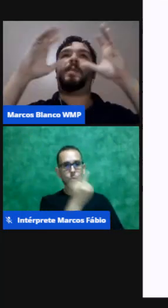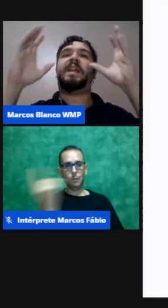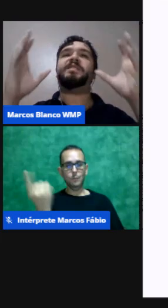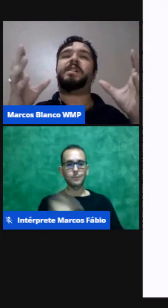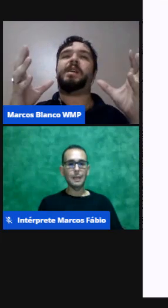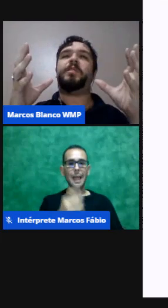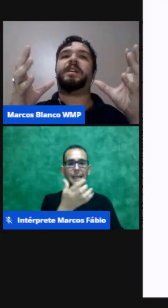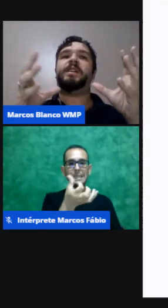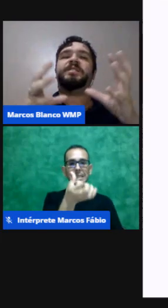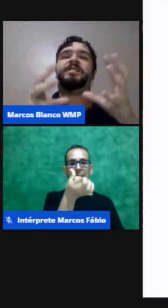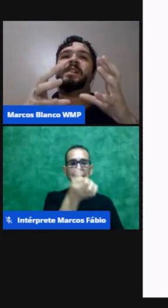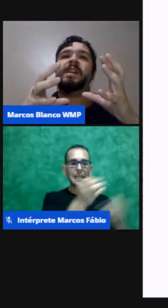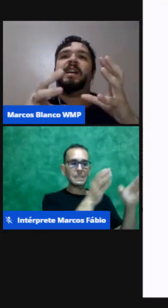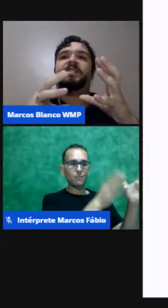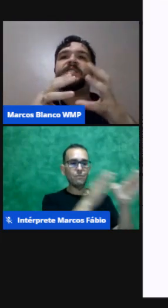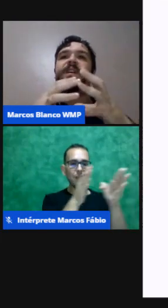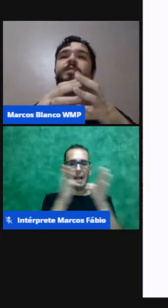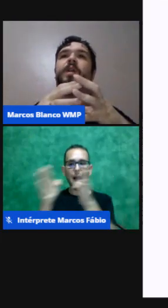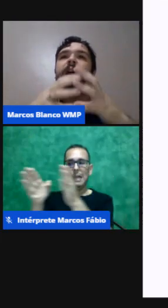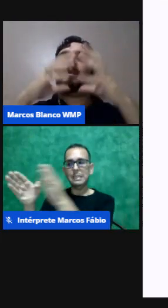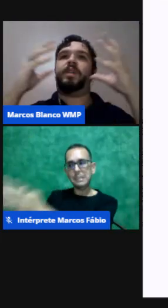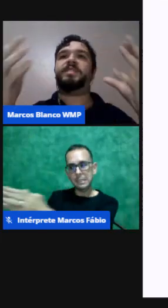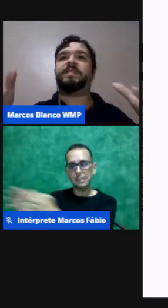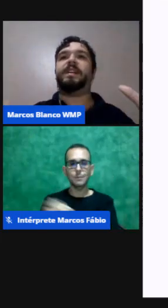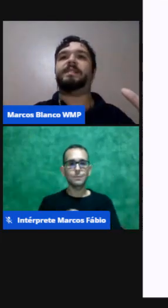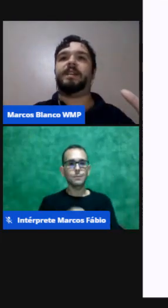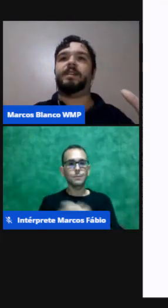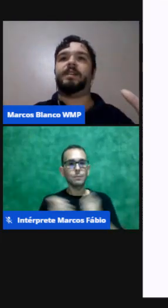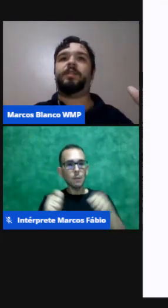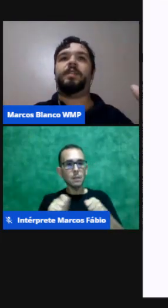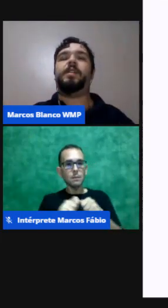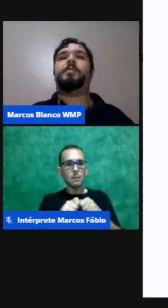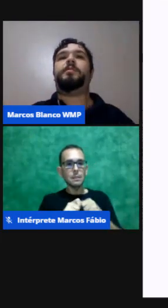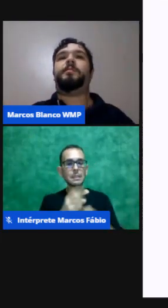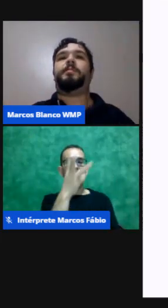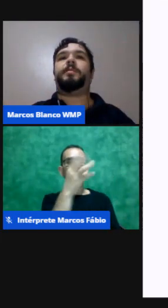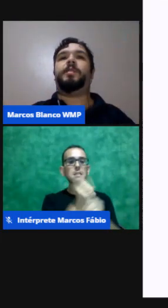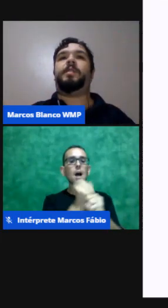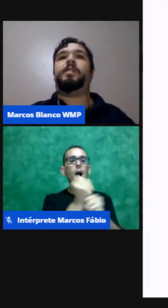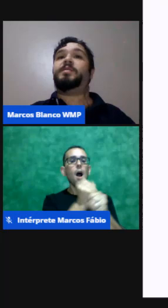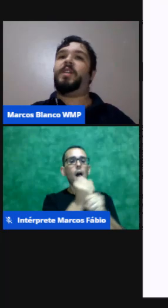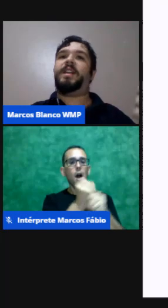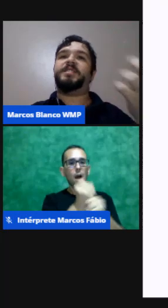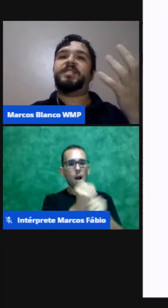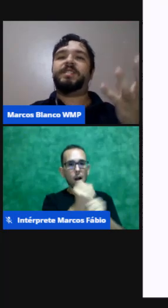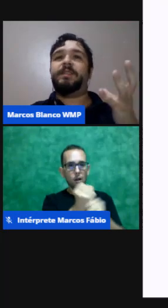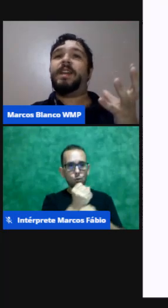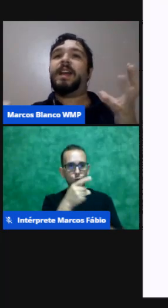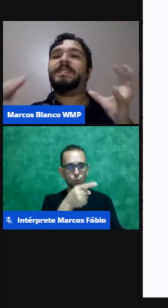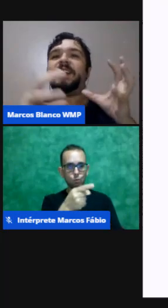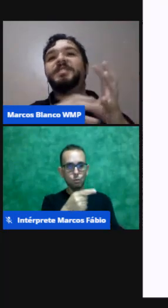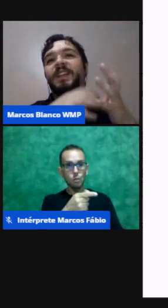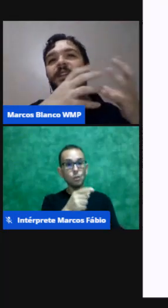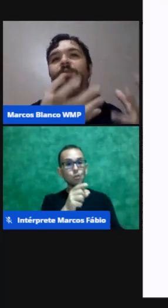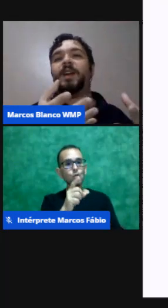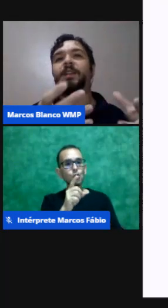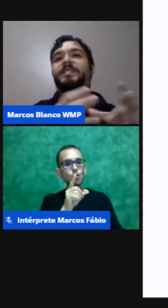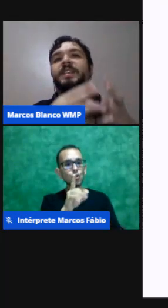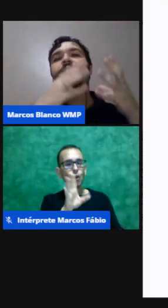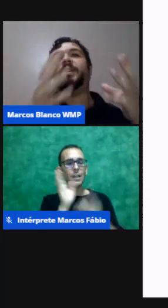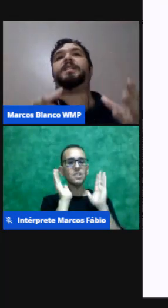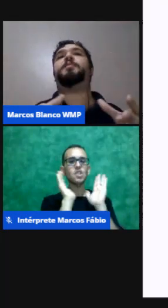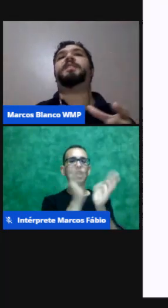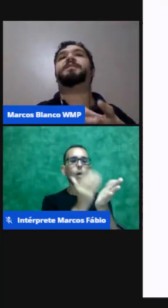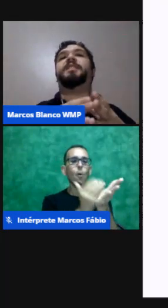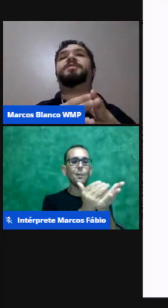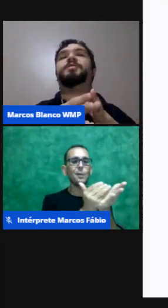fases e para que complete Campo Grande, a gente vai atuar durante 3 anos. Só que a gente, na verdade, já está